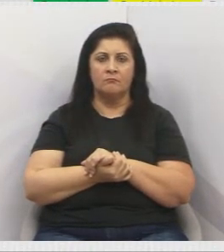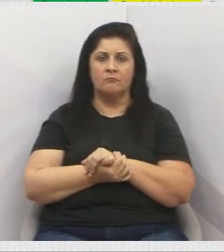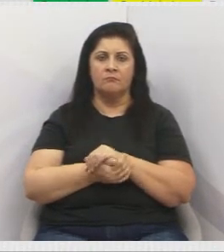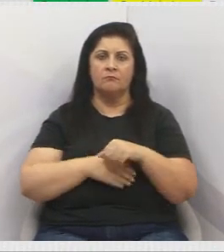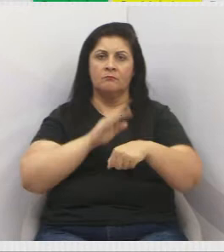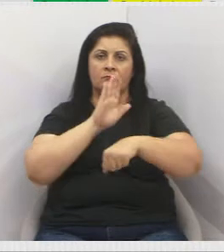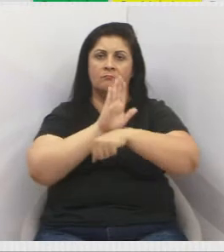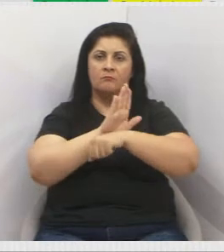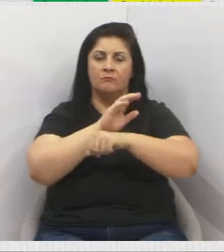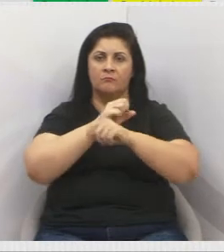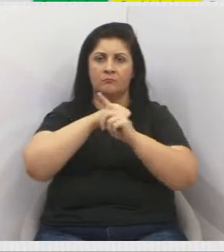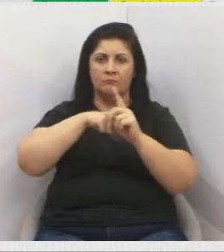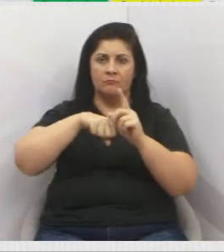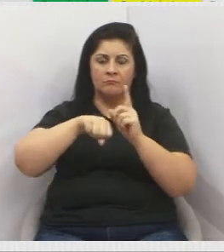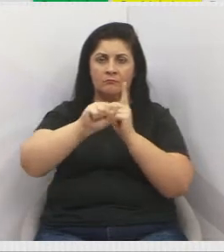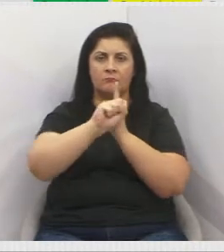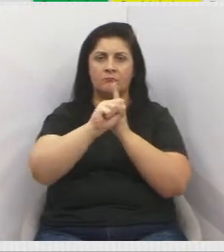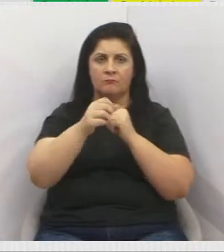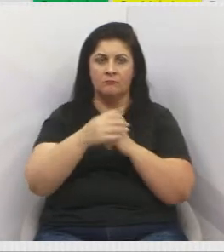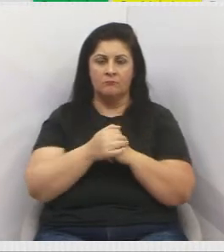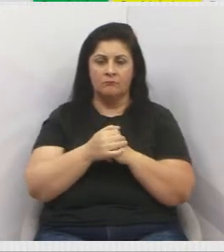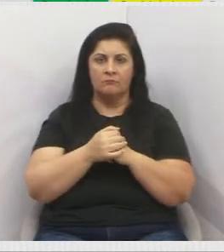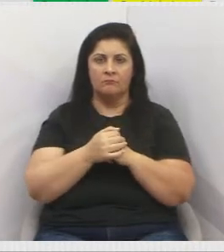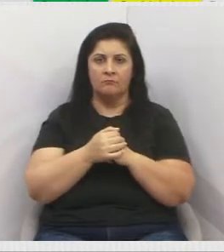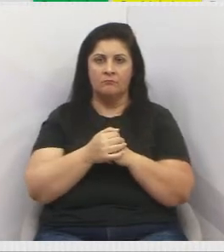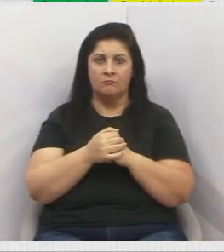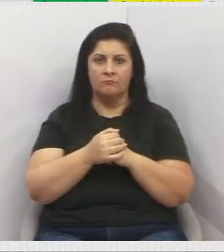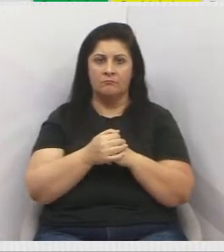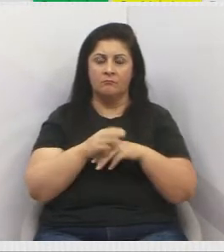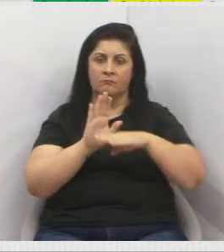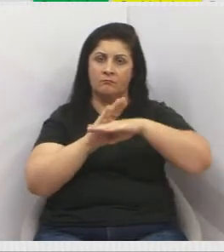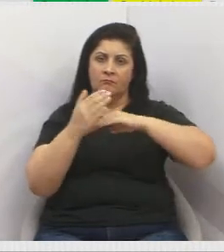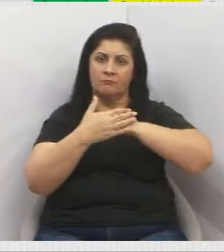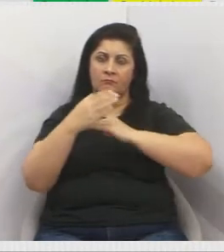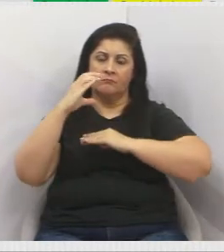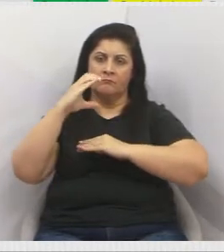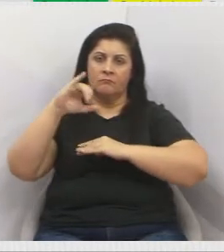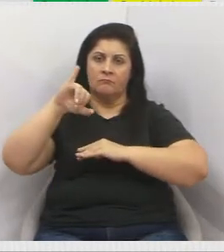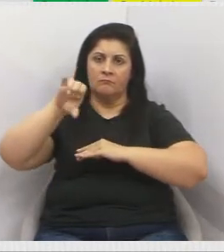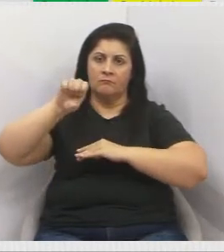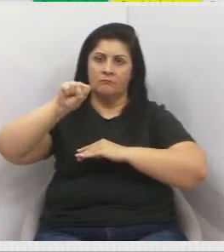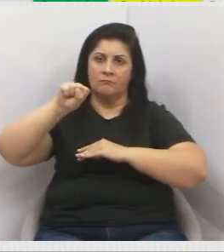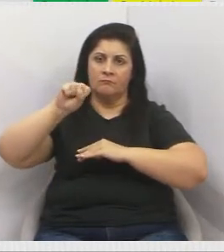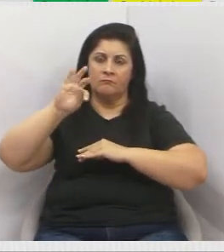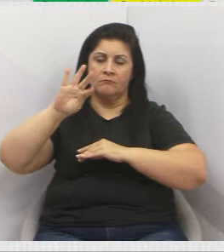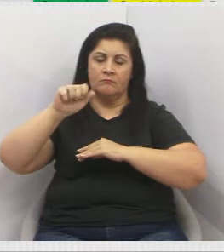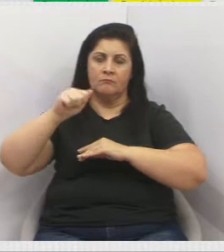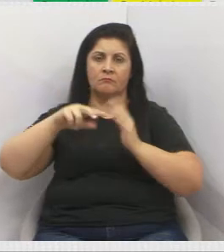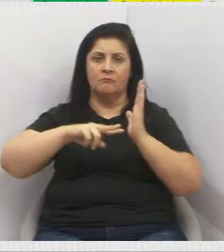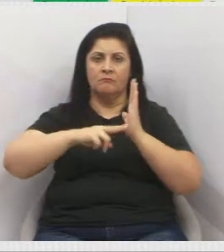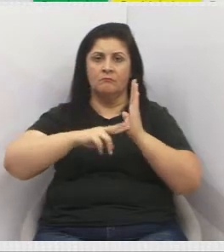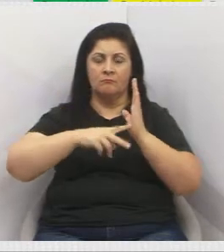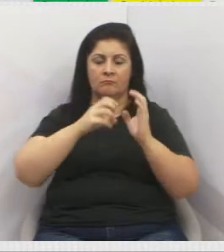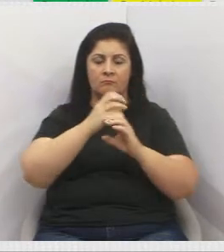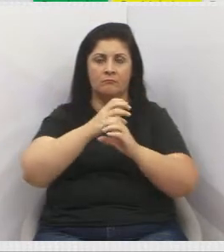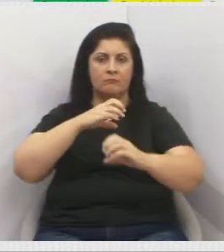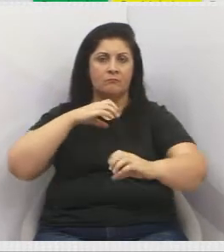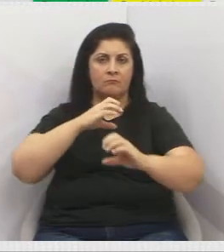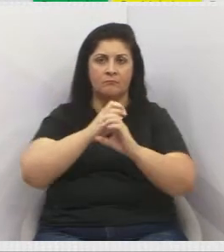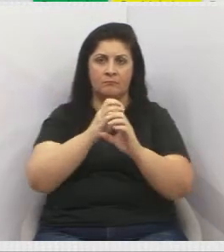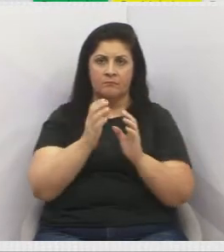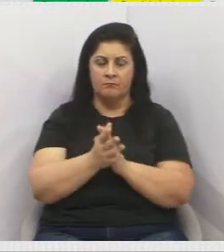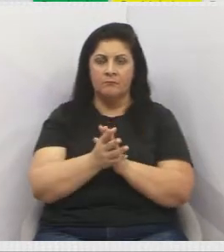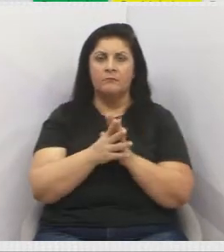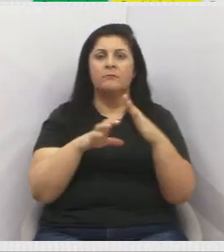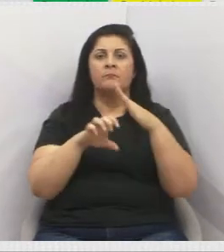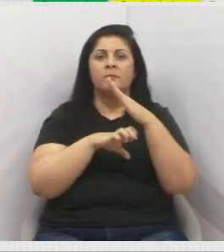Movimentos populares e coletivos, Associação dos Proprietários e Moradores do Jardim Siesta, entidades de classe sindical, Sindicato dos Engenheiros,